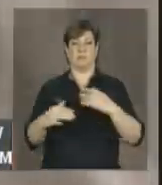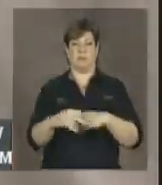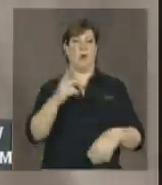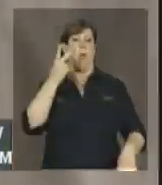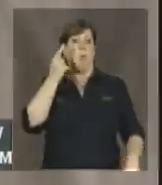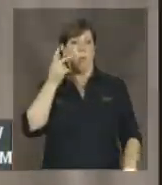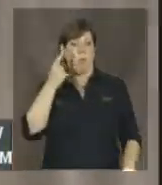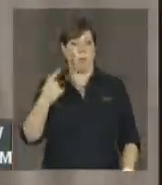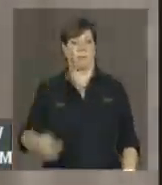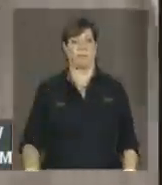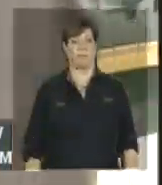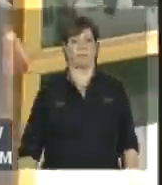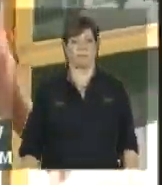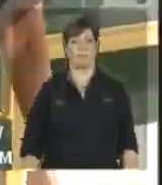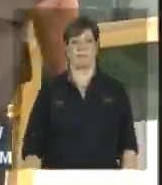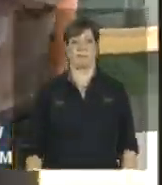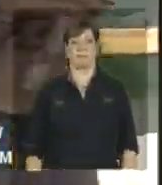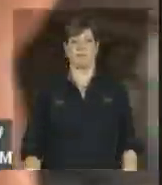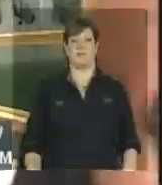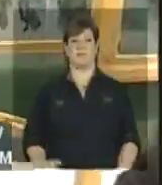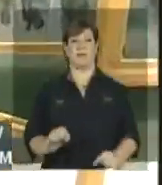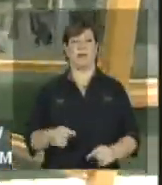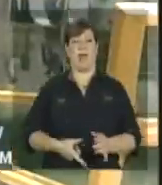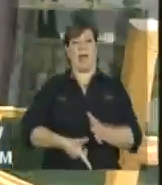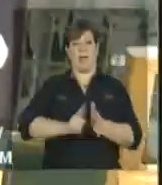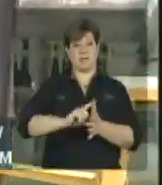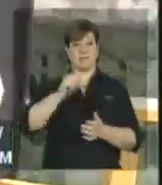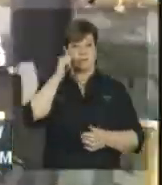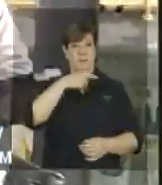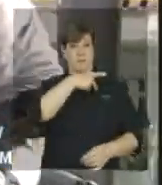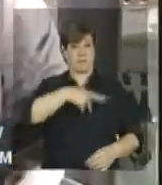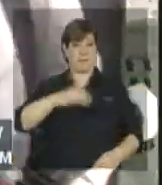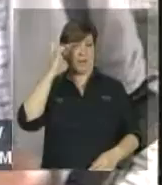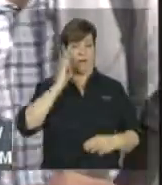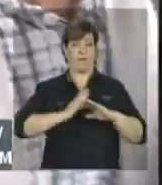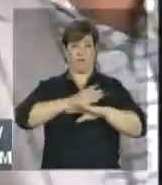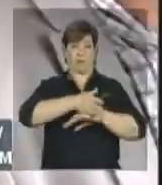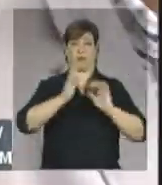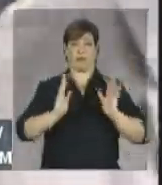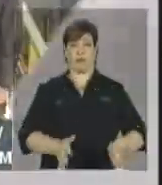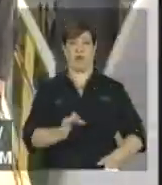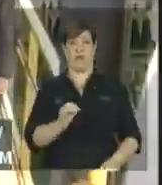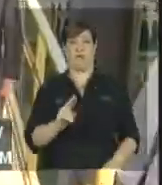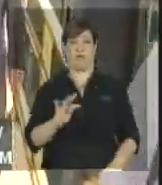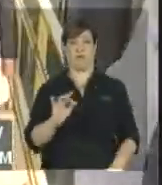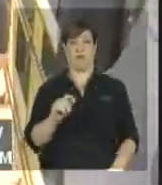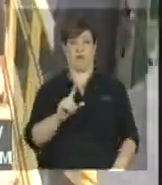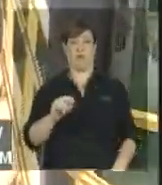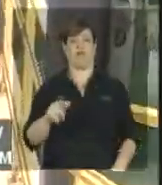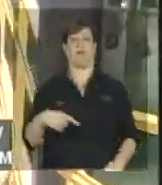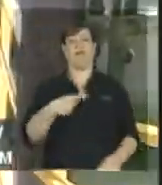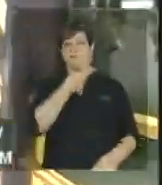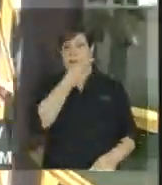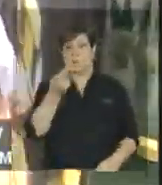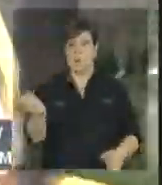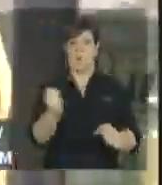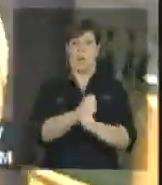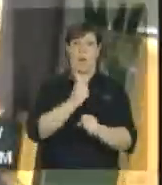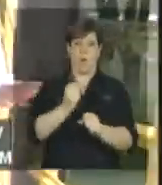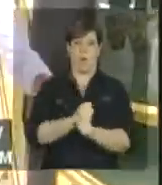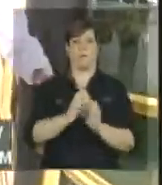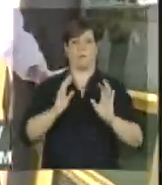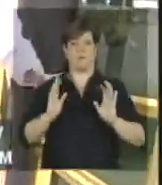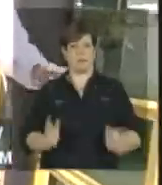de Fortaleza. Mais cedo, a presidenta esteve em Fortaleza, onde anunciou investimentos e acompanhou, visitou obras